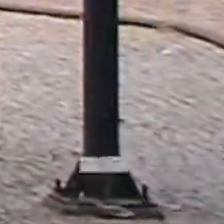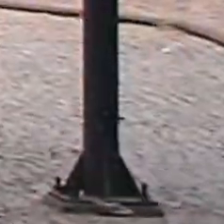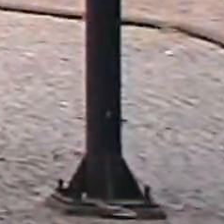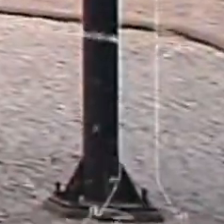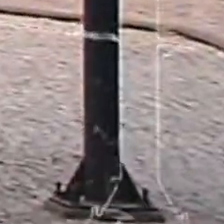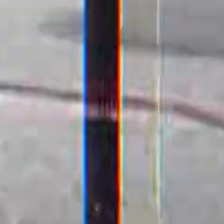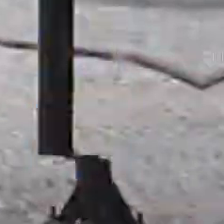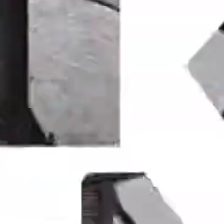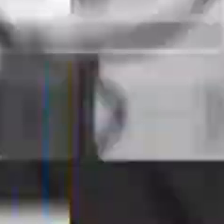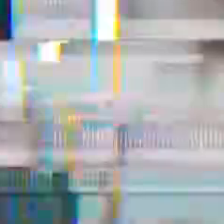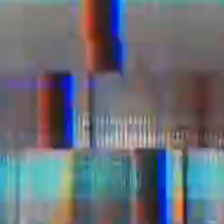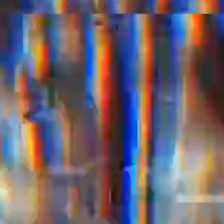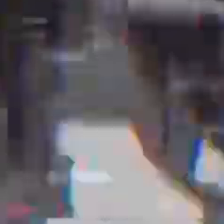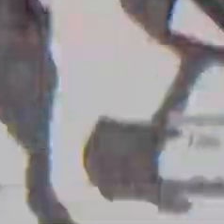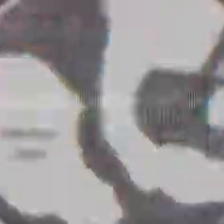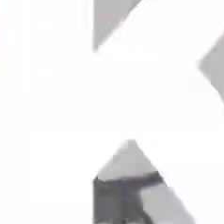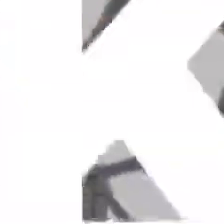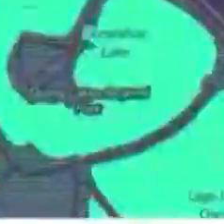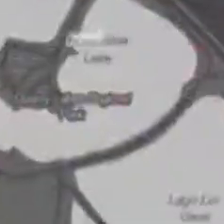E aí